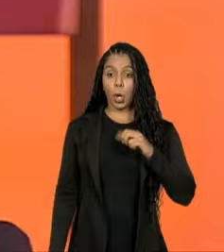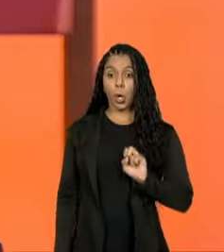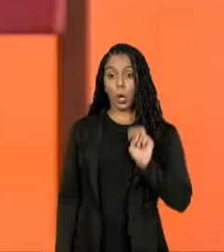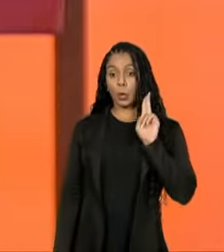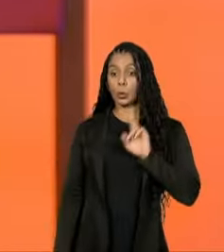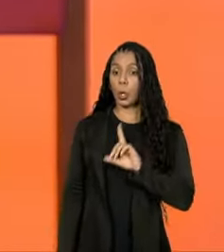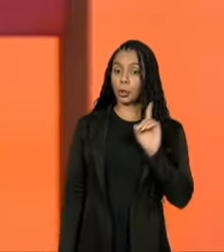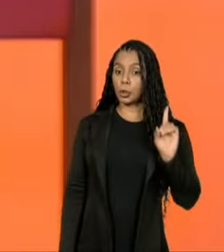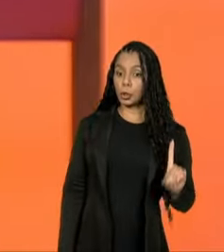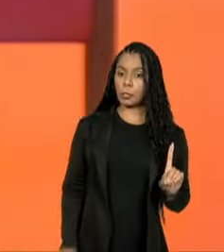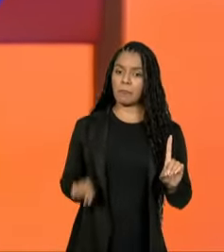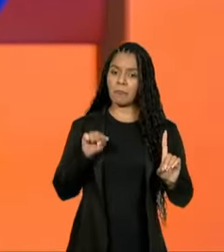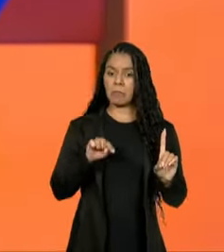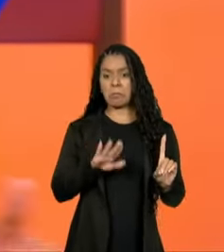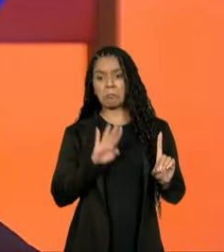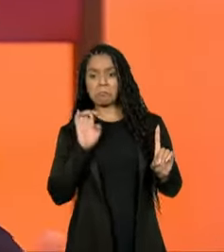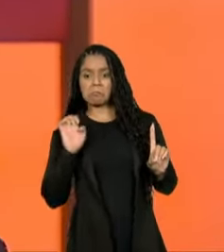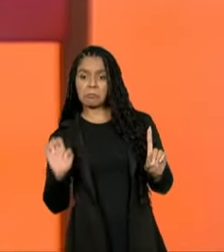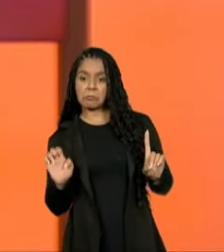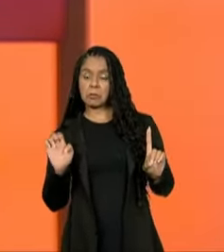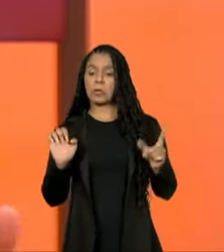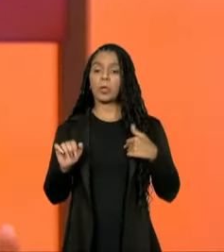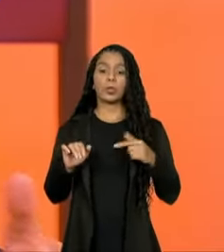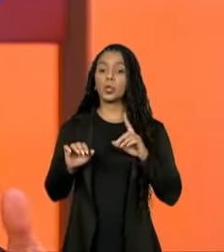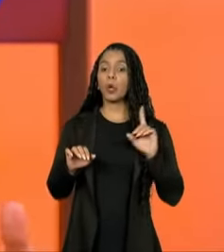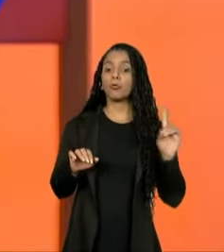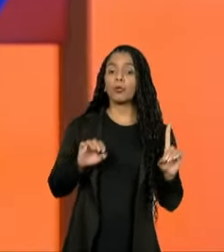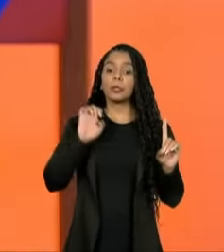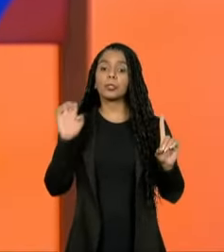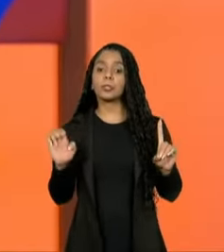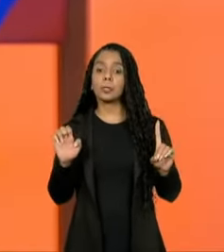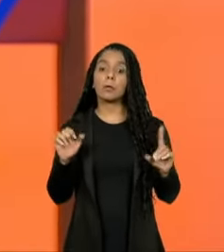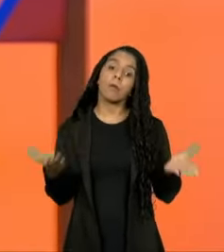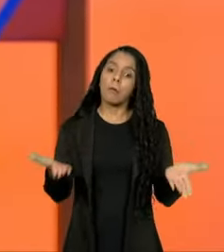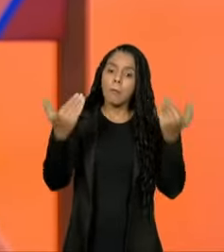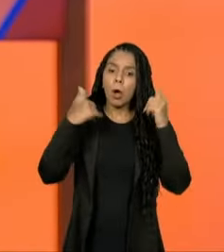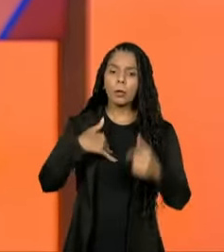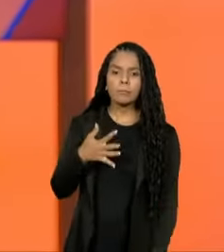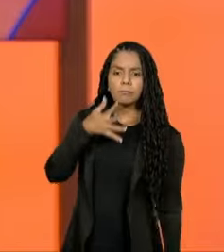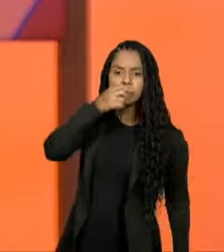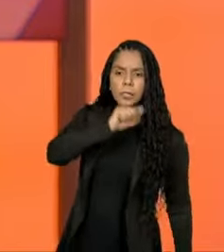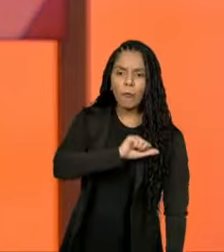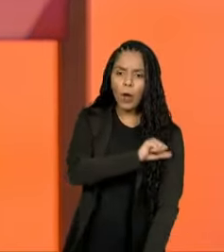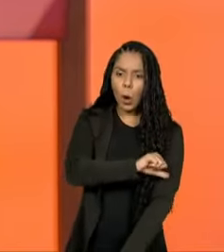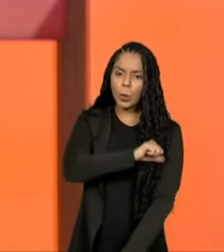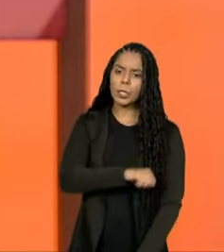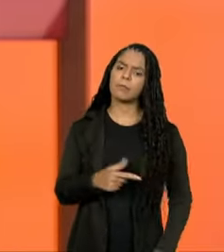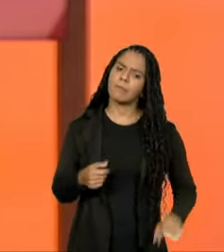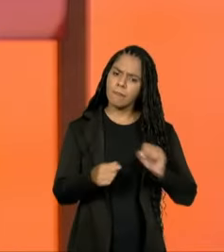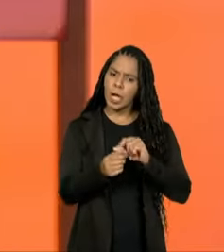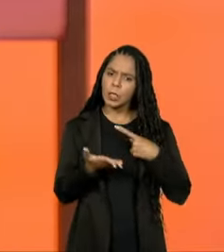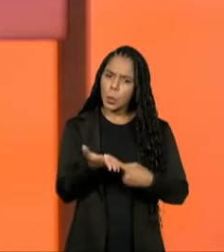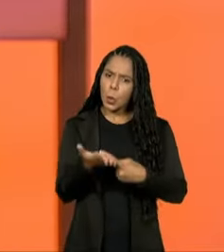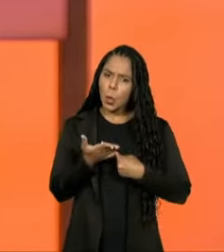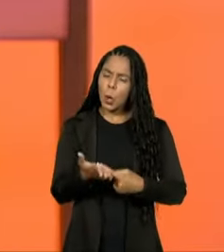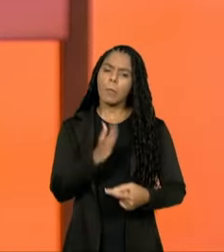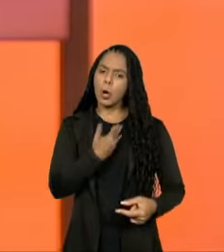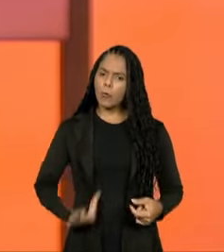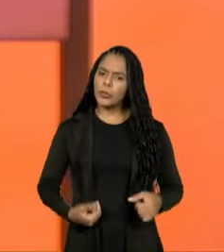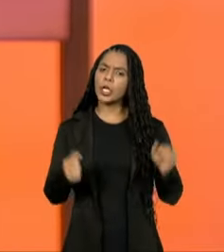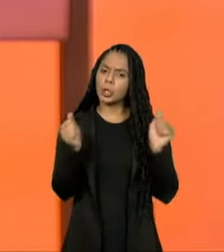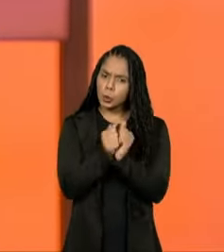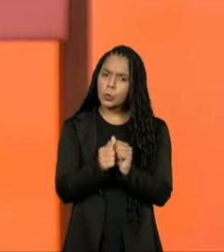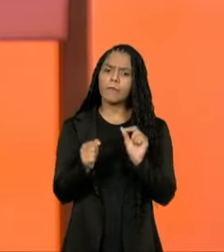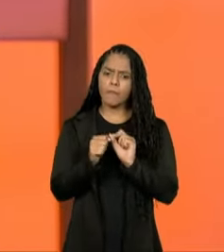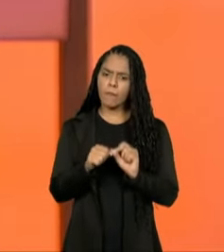de direita, você é meio de esquerda, ou eu sou de direita, sou de esquerda, mas vem cá, vamos salvar o Rio? Vamos fazer um pacto aqui para a gente governar junto e